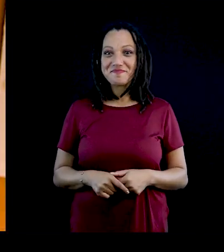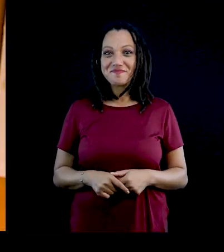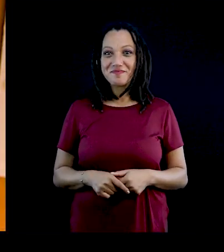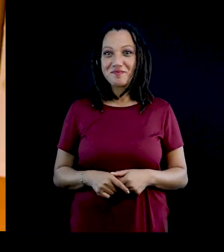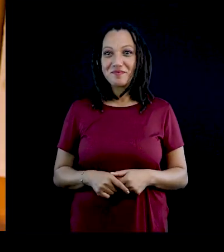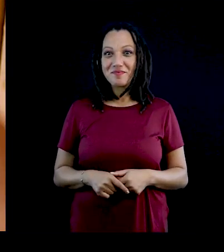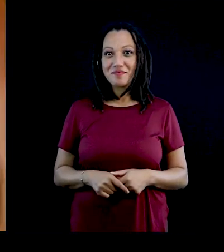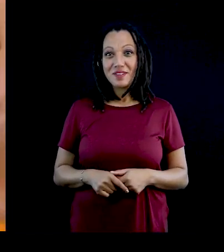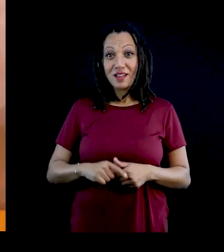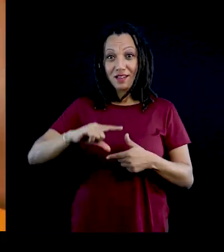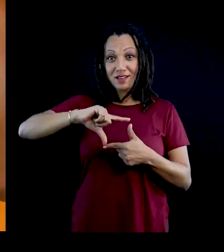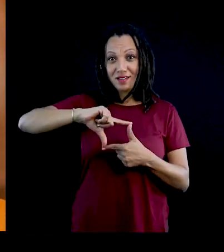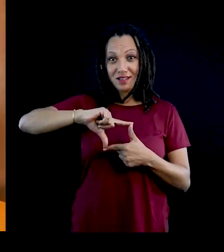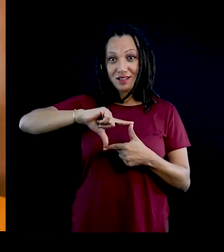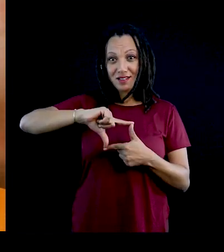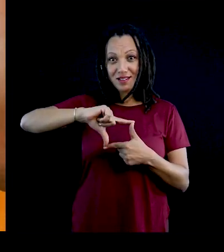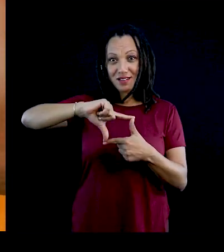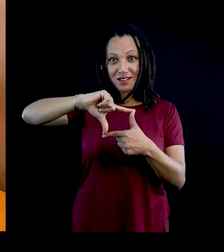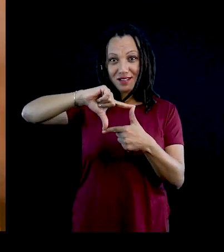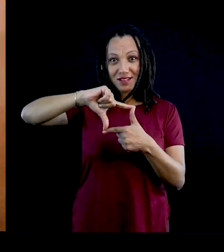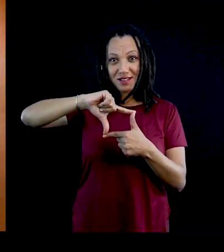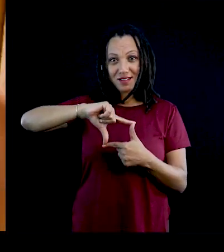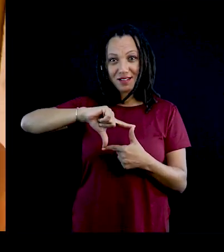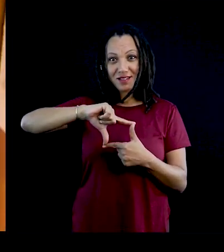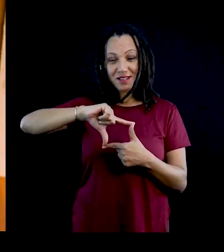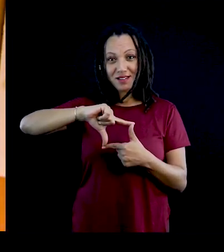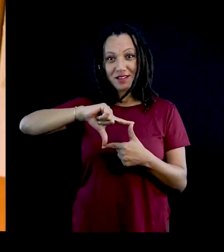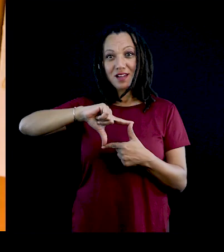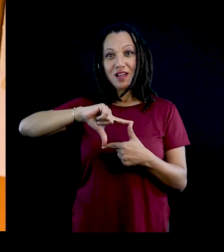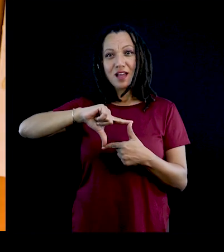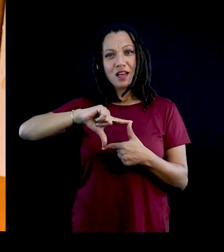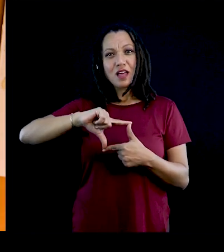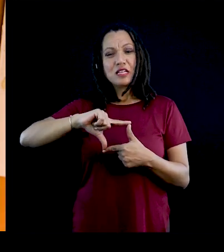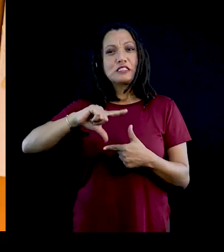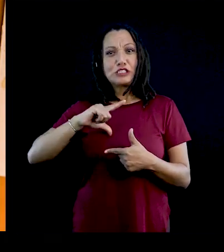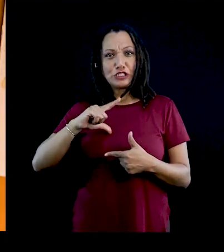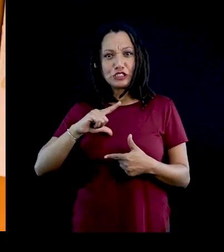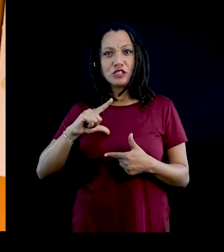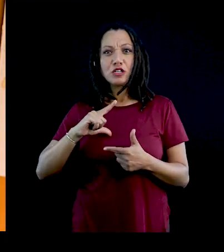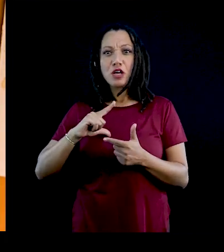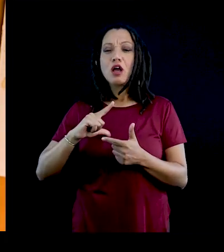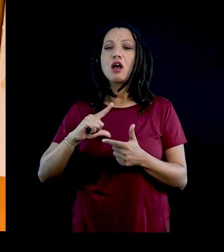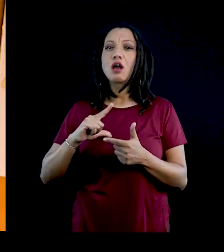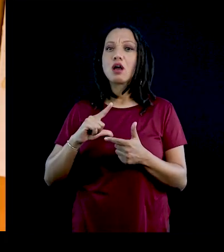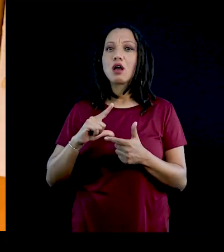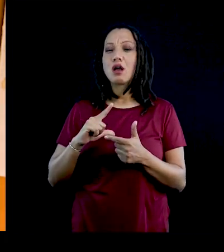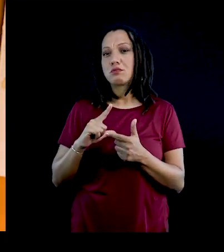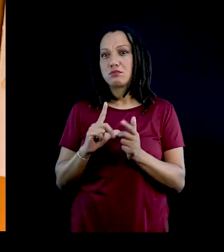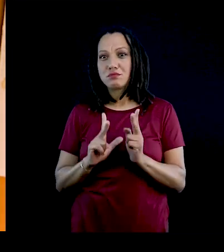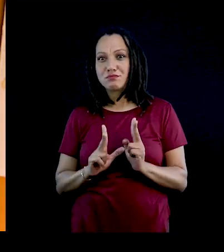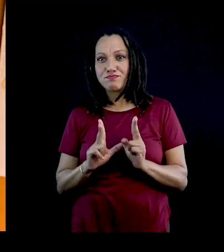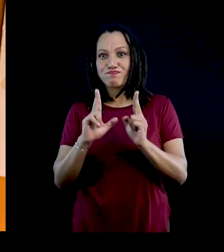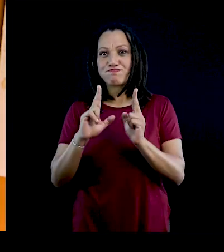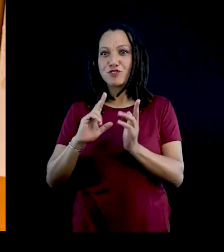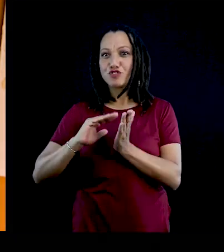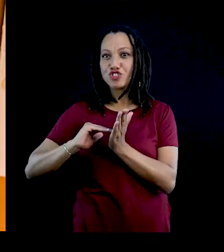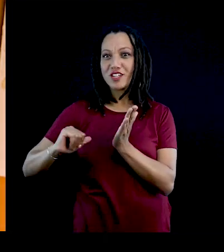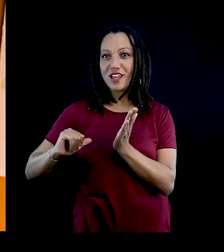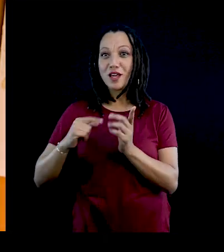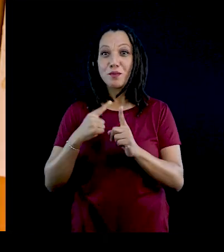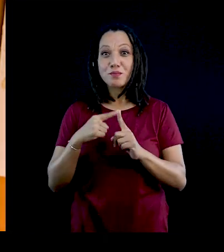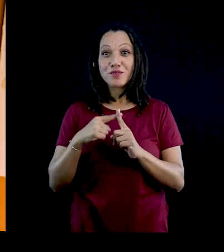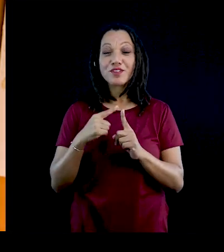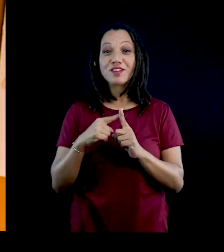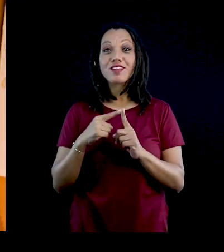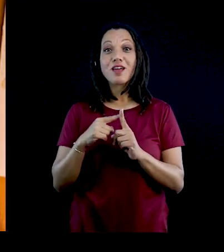do retângulo que a gente recortou, que estava aqui do lado, um excesso, eu retirei ela para a nossa folha ficar quadrada e o meu